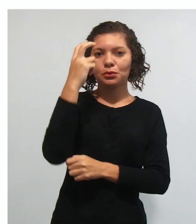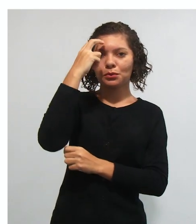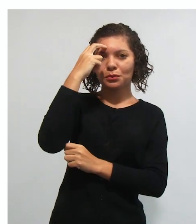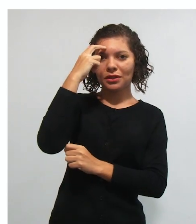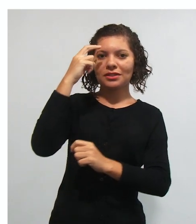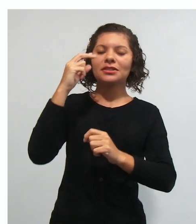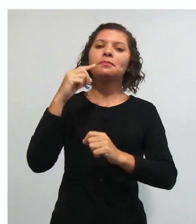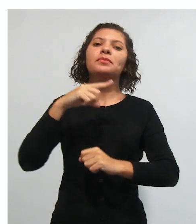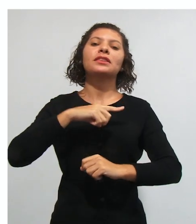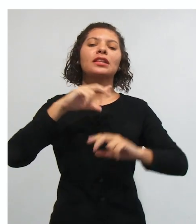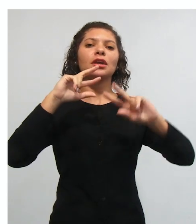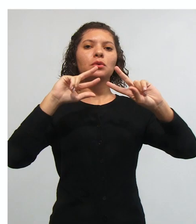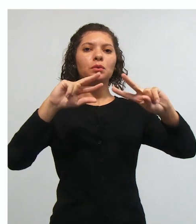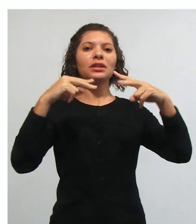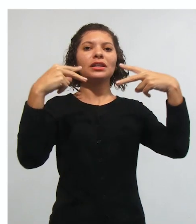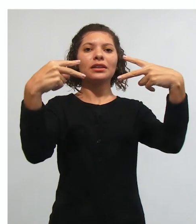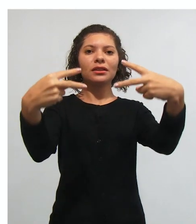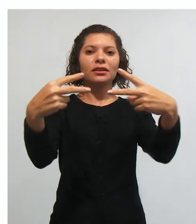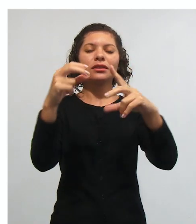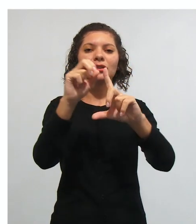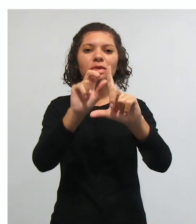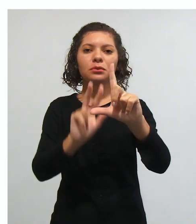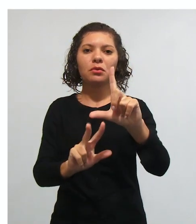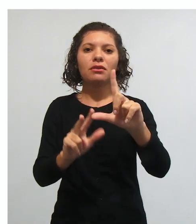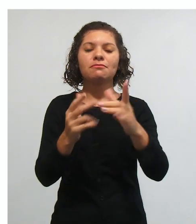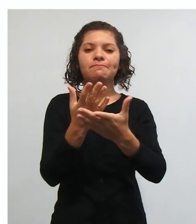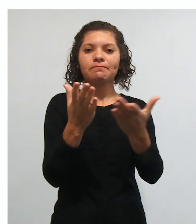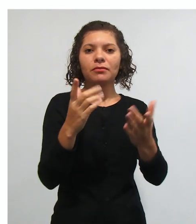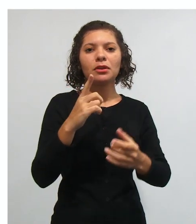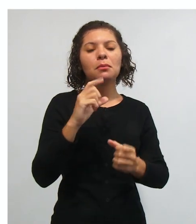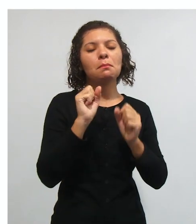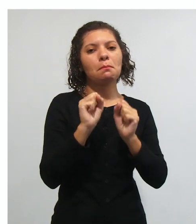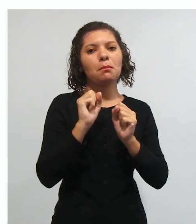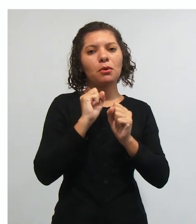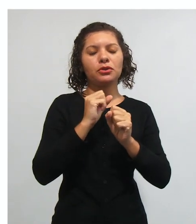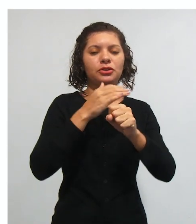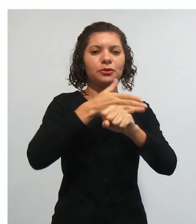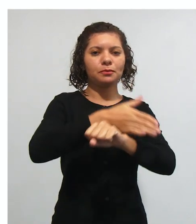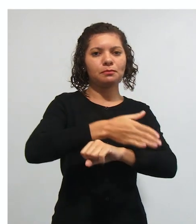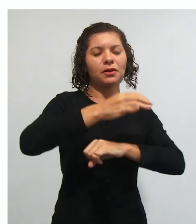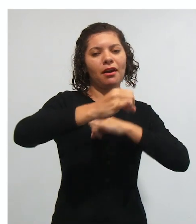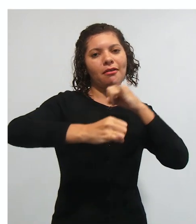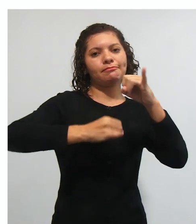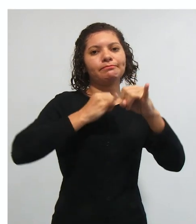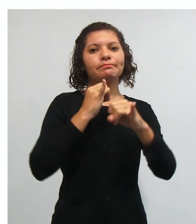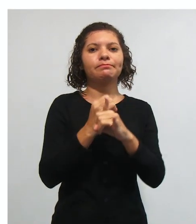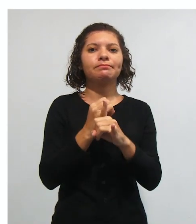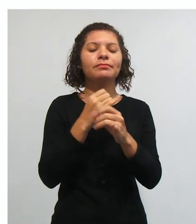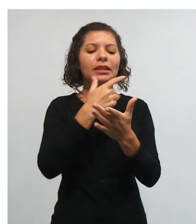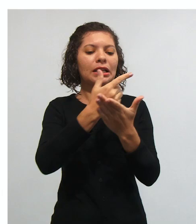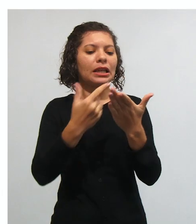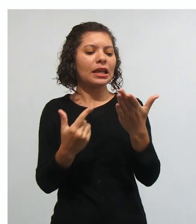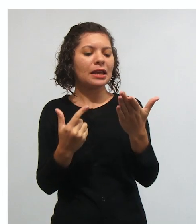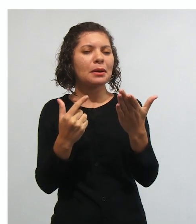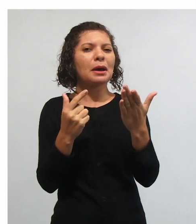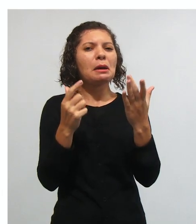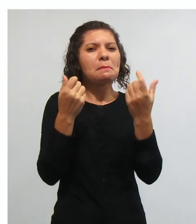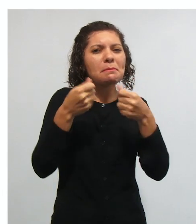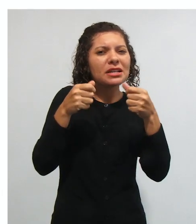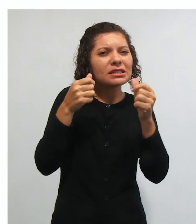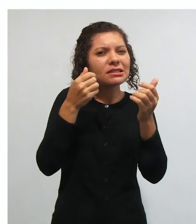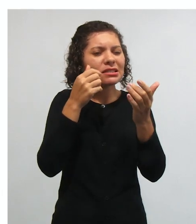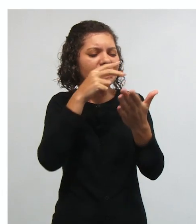vocês o link lá no ava e vocês vão ter acesso a esse livro professor Vamos estudar todo o livro não vamos